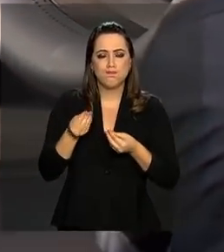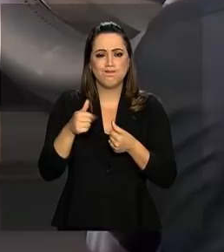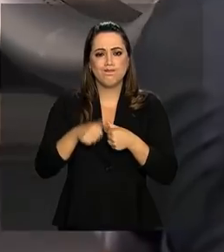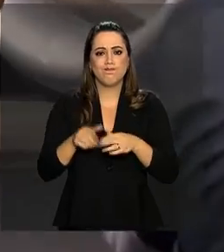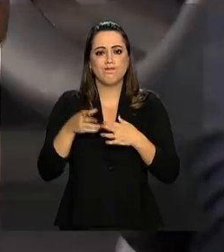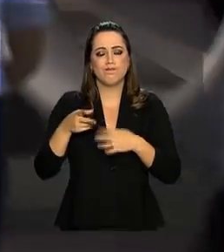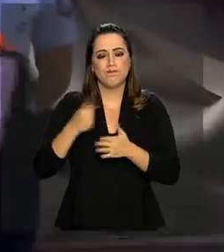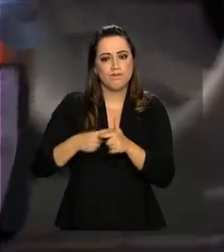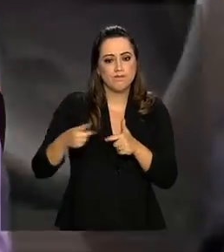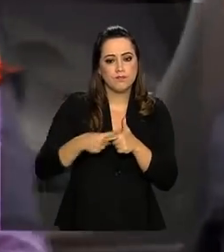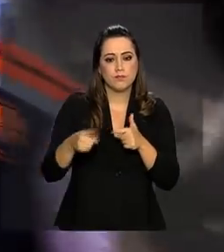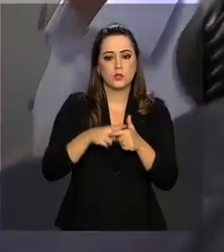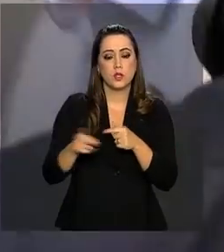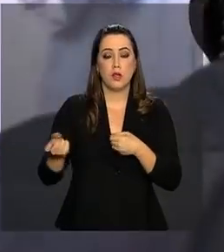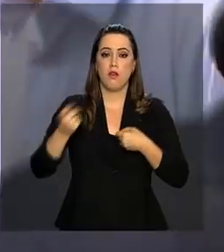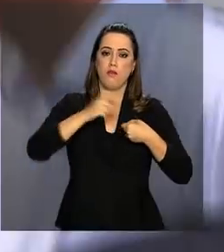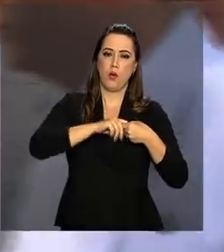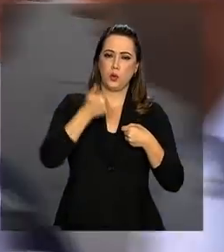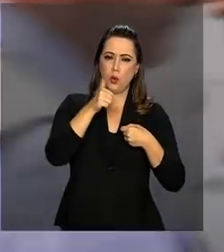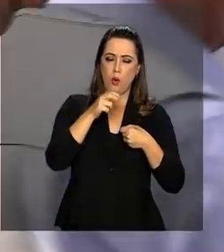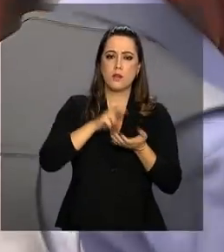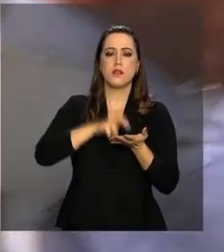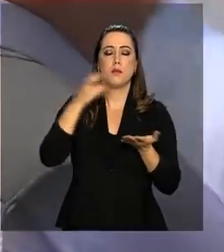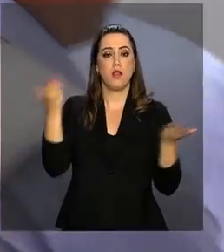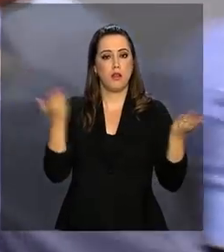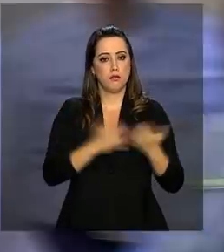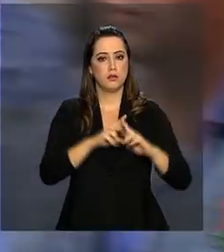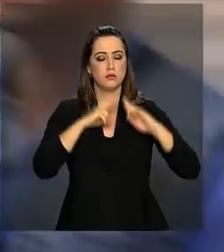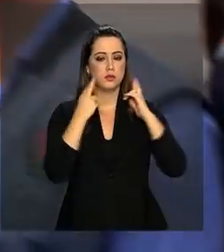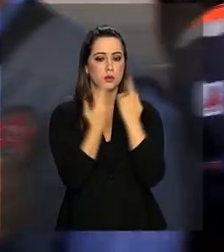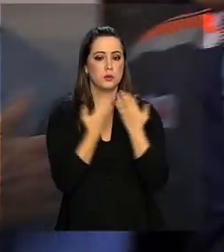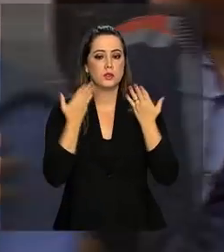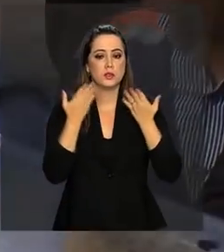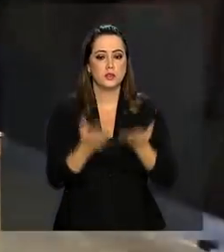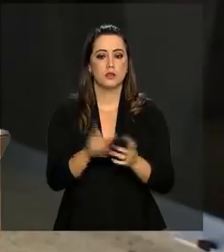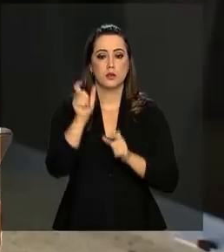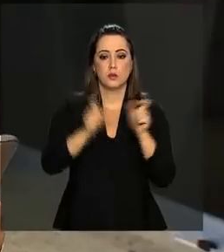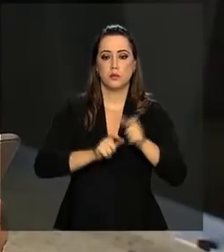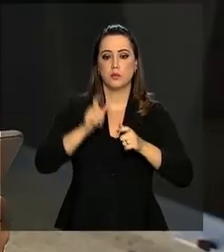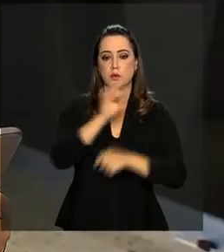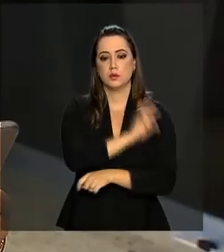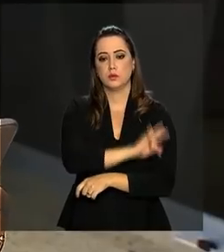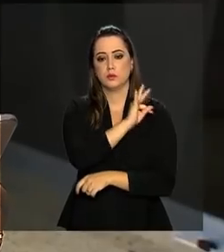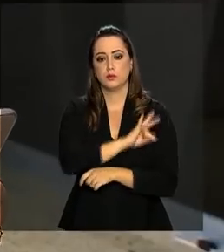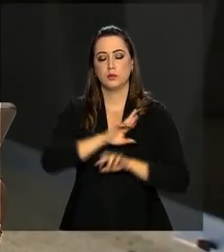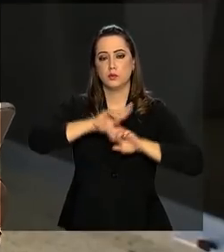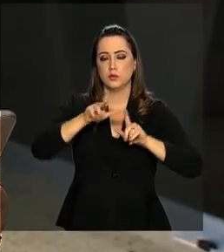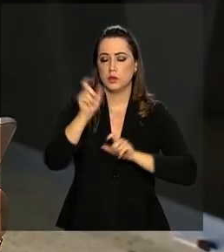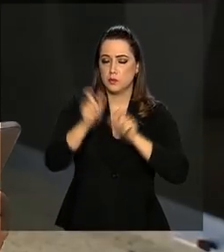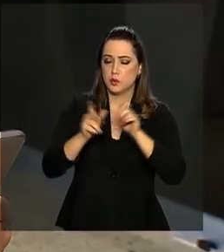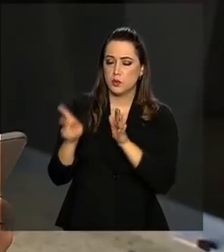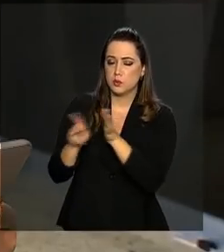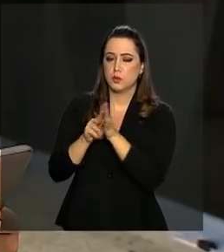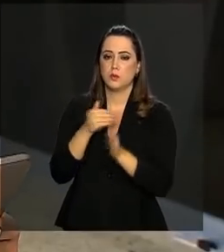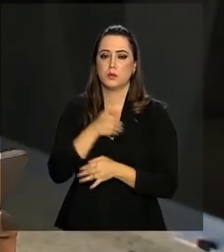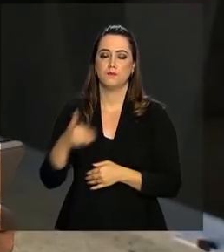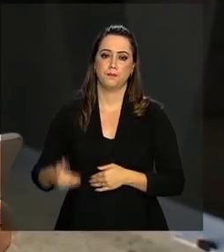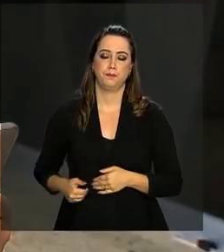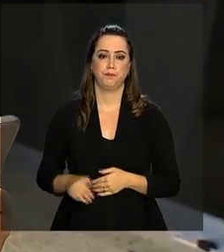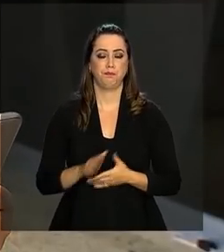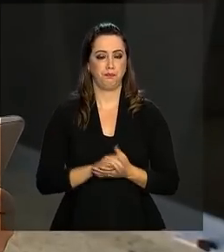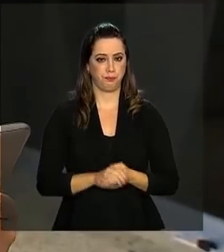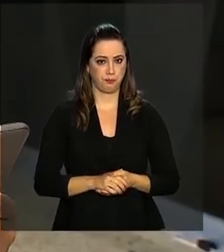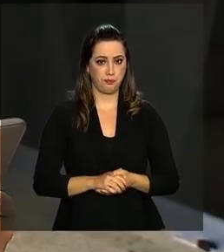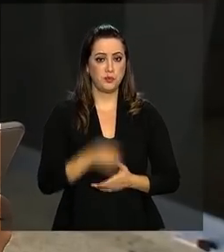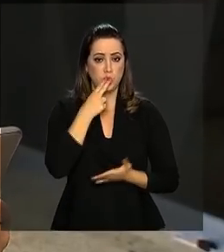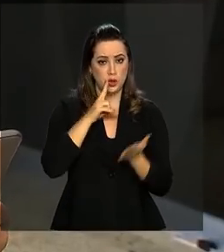desse sobrevoo por volta das 11 horas da manhã e agora está reunido aqui no aeroporto com técnicos e assessores do governo. Bom, em nota, a